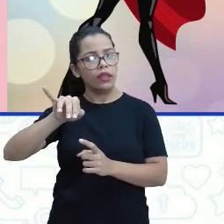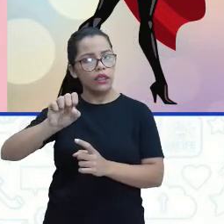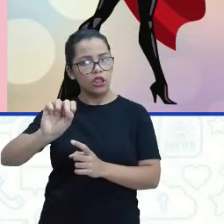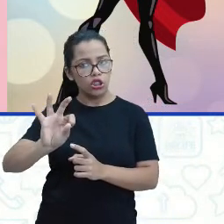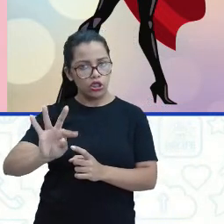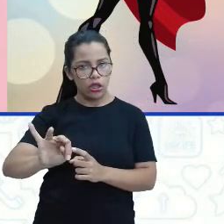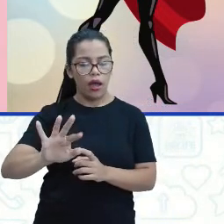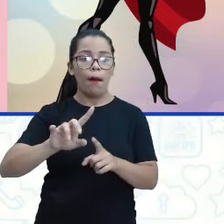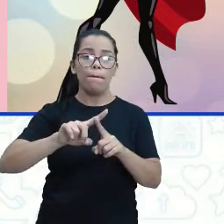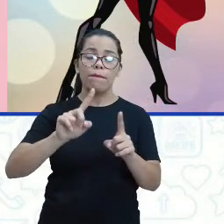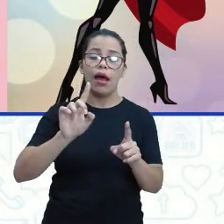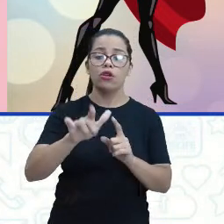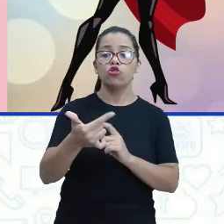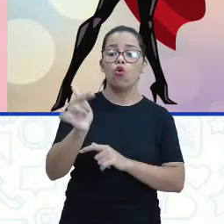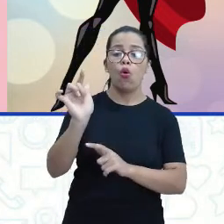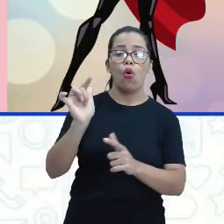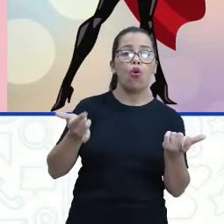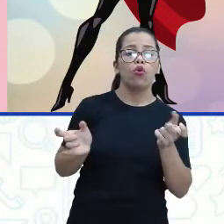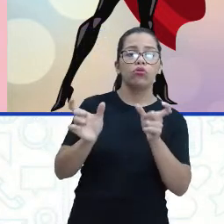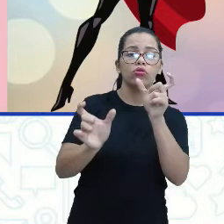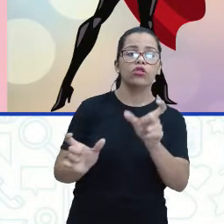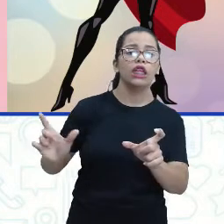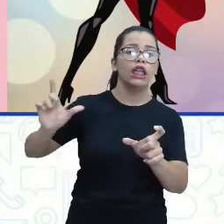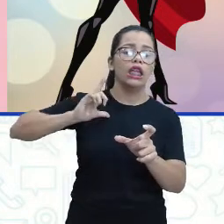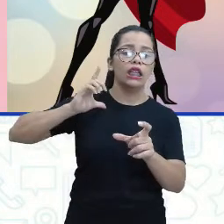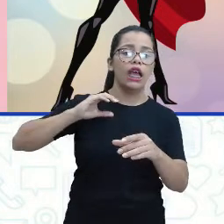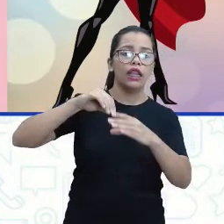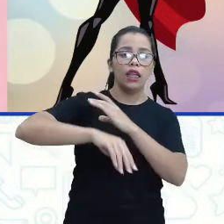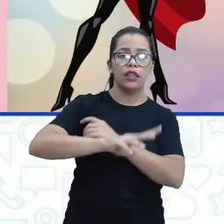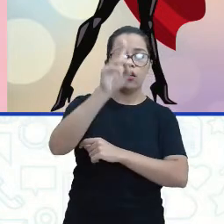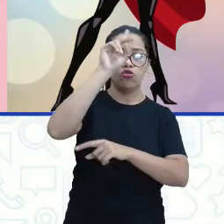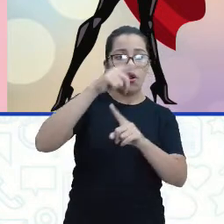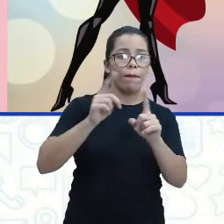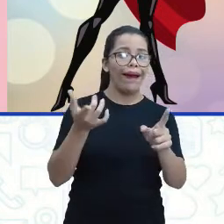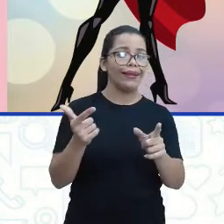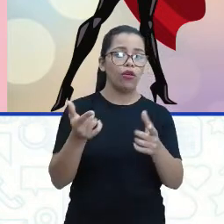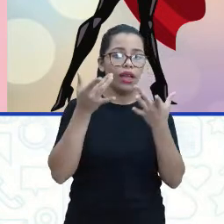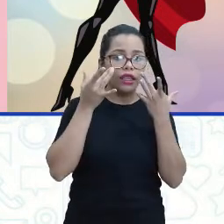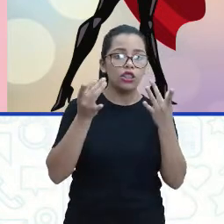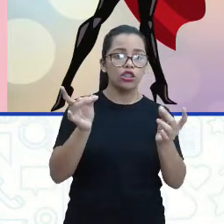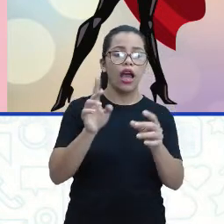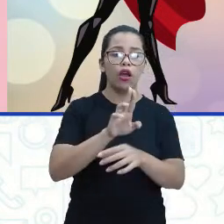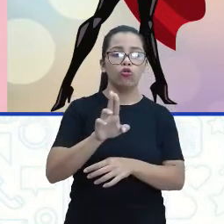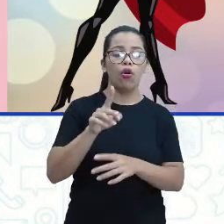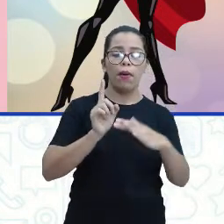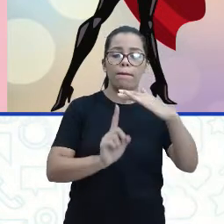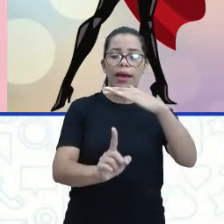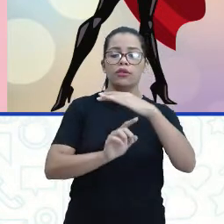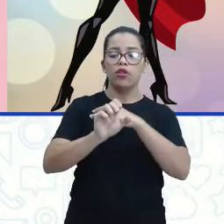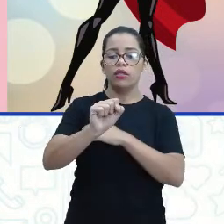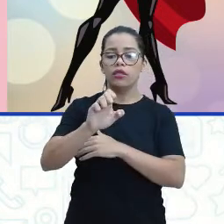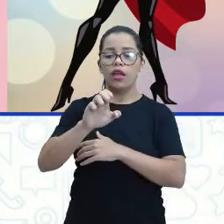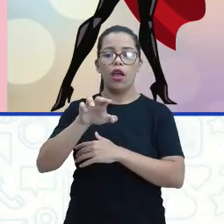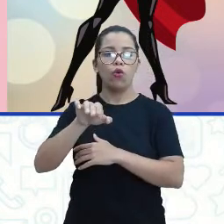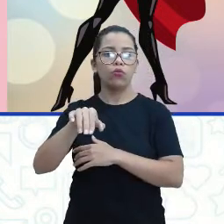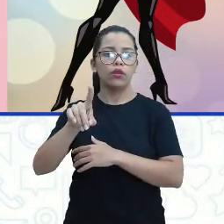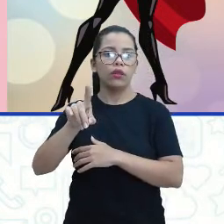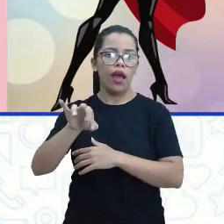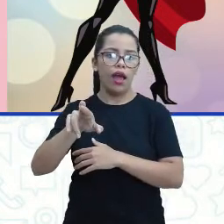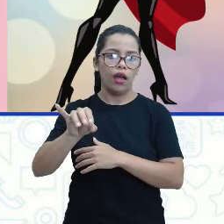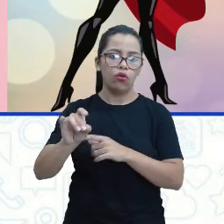Já aqueles que surgem na história, mas não apresentam grandes destaques, são os personagens secundários, também chamados de